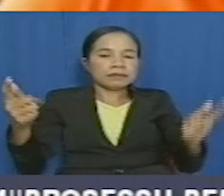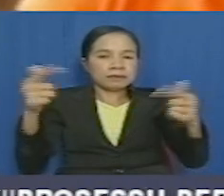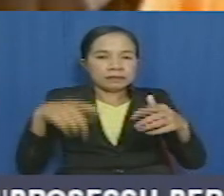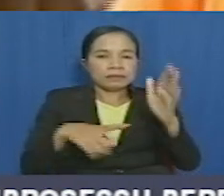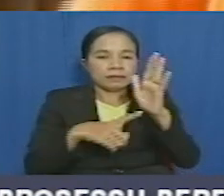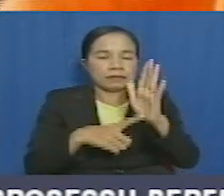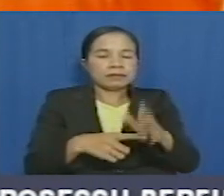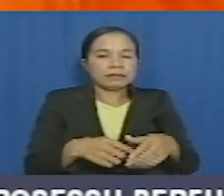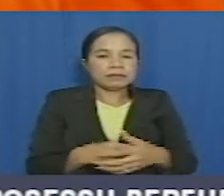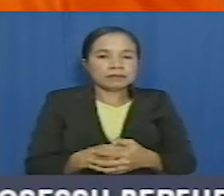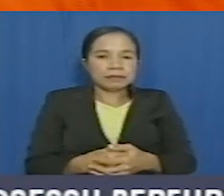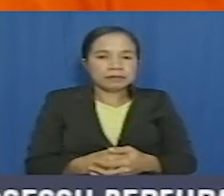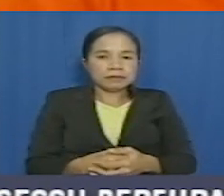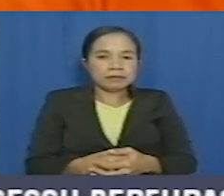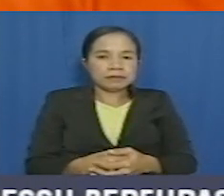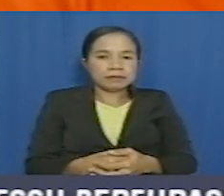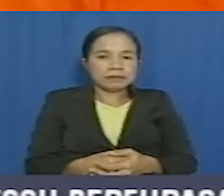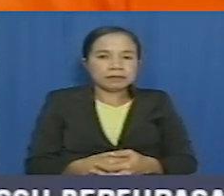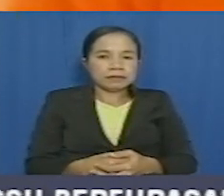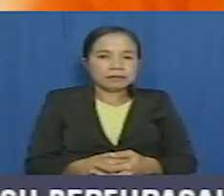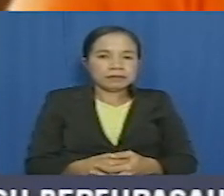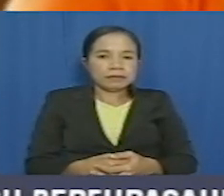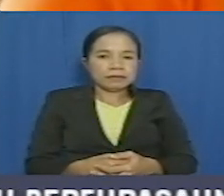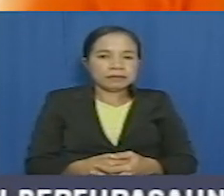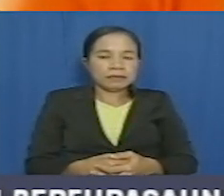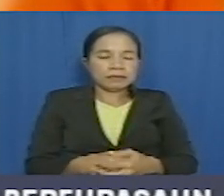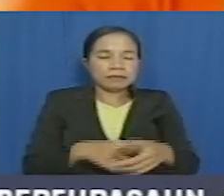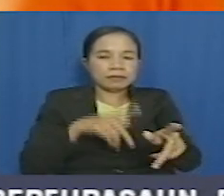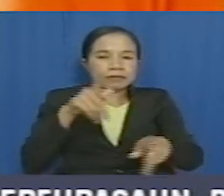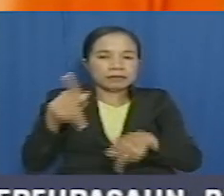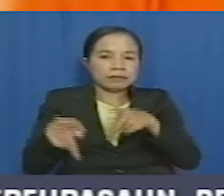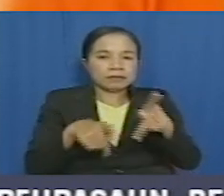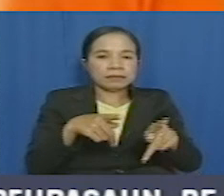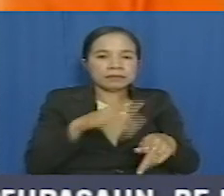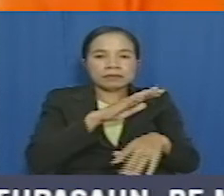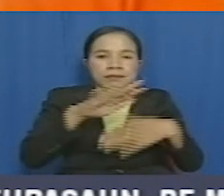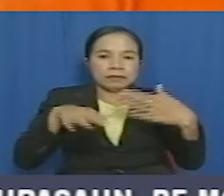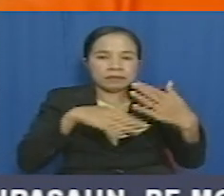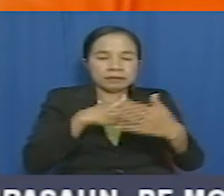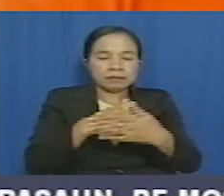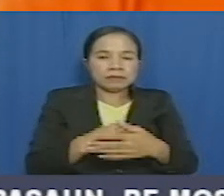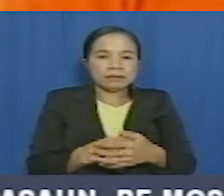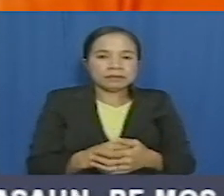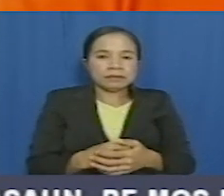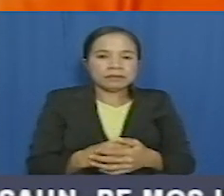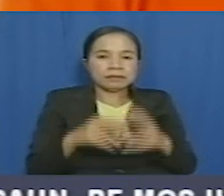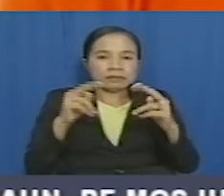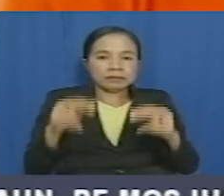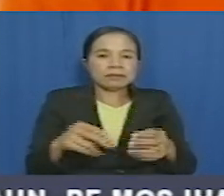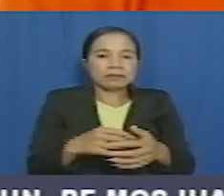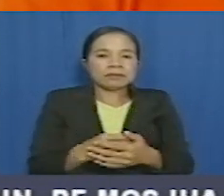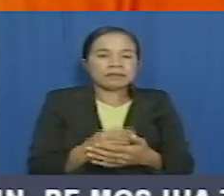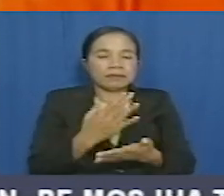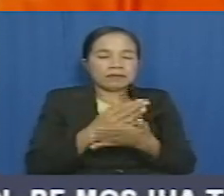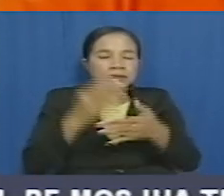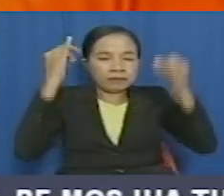porta. Não é um voto ou não é isso? Motiva isso. Ele é o comandante que vai dar. Voto. E a consciência há que na frente vai